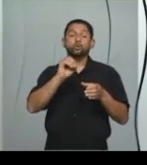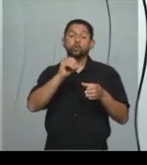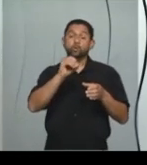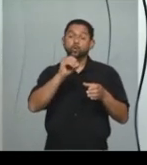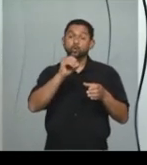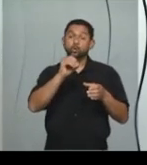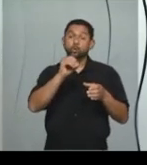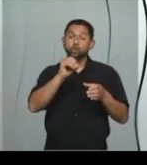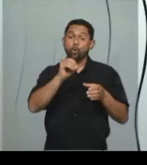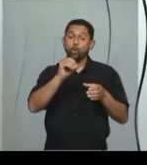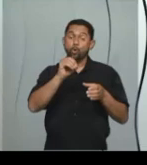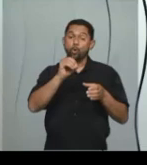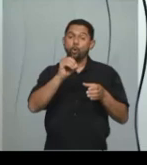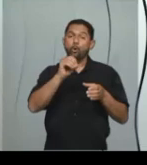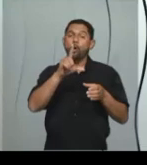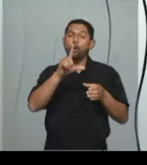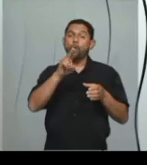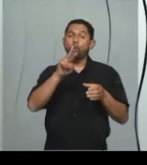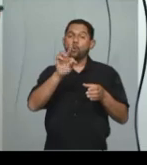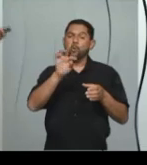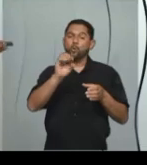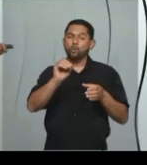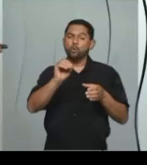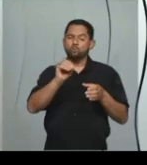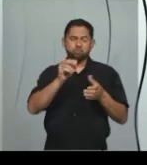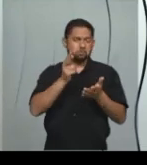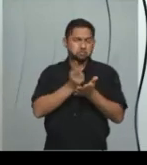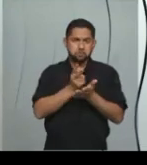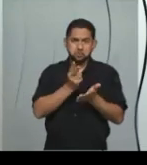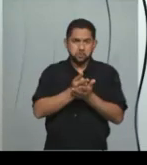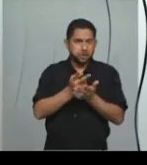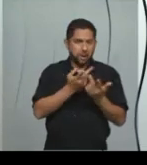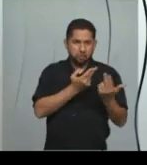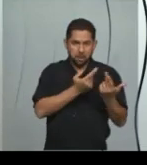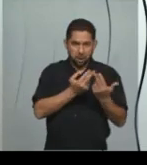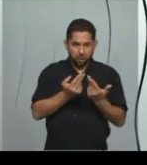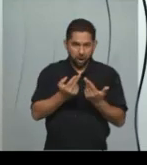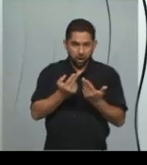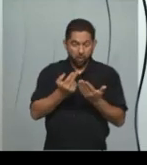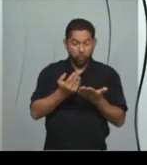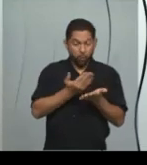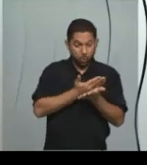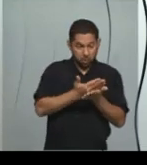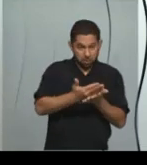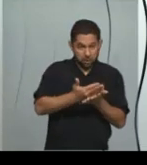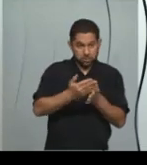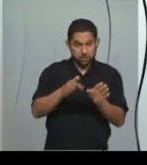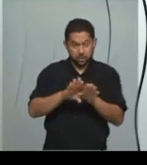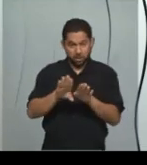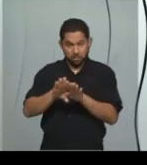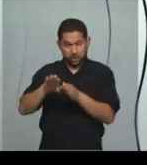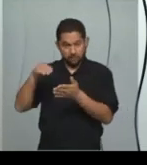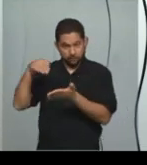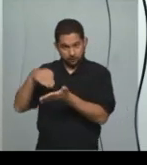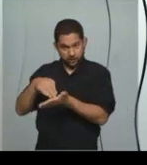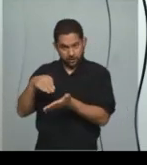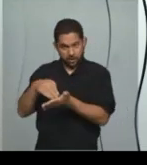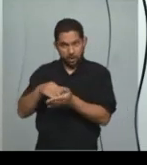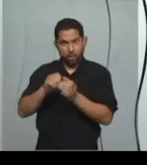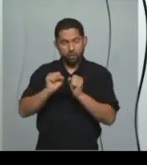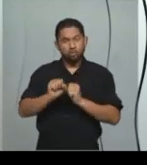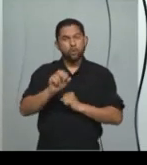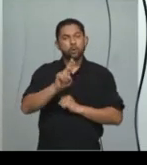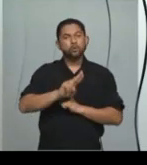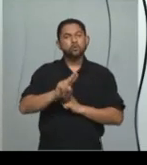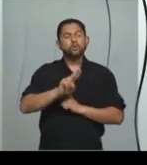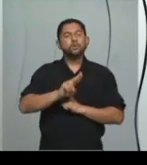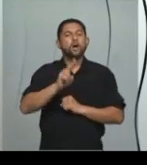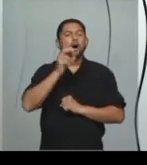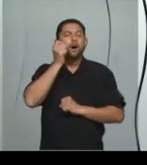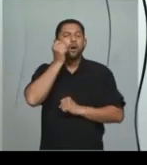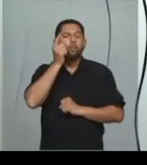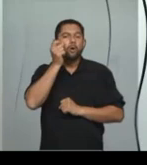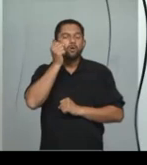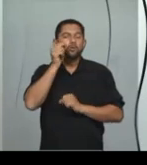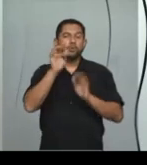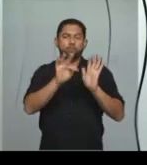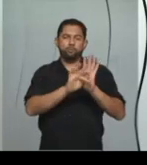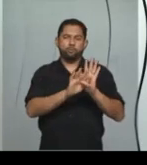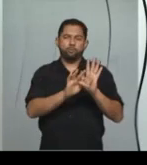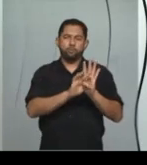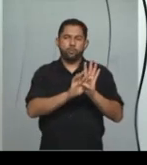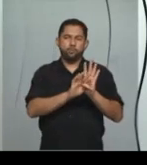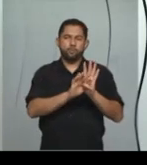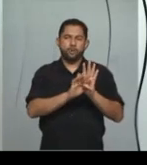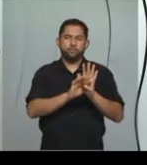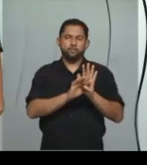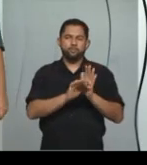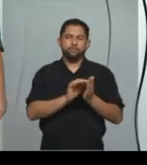altero a quantidade do meu soluto na condição inicial e na condição final, eu posso fazer uso dessa fórmula aqui. CV